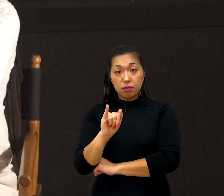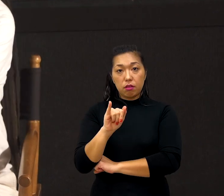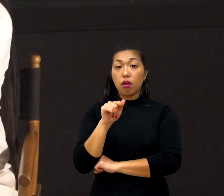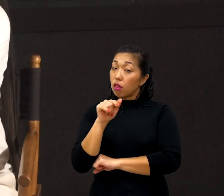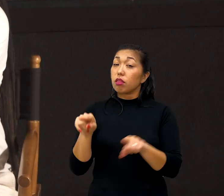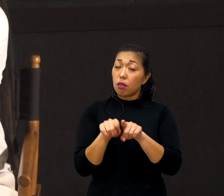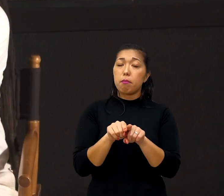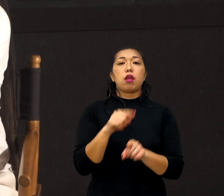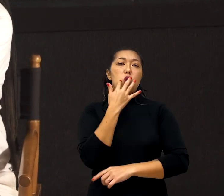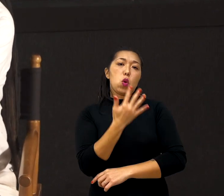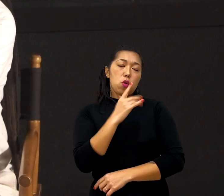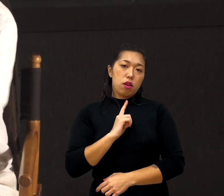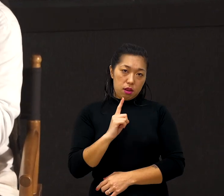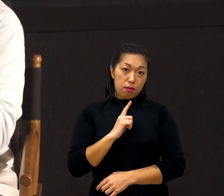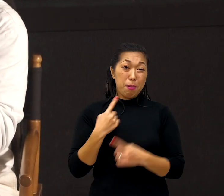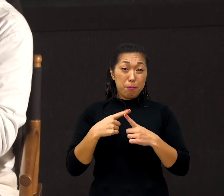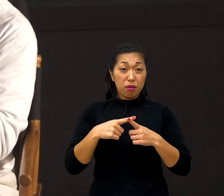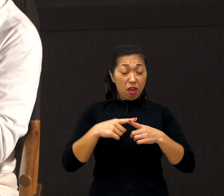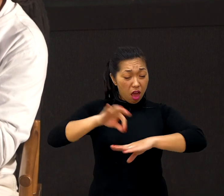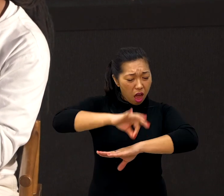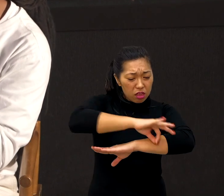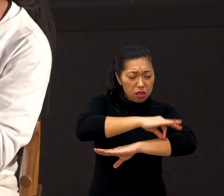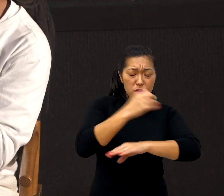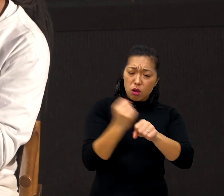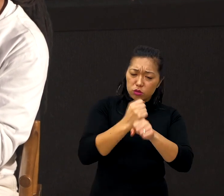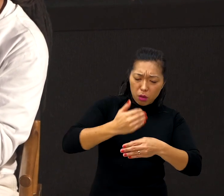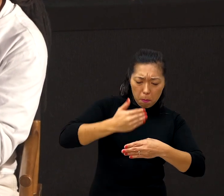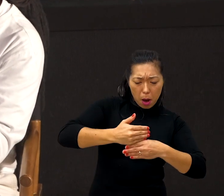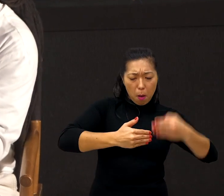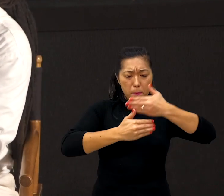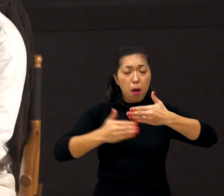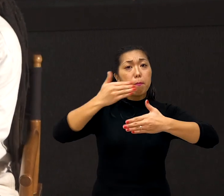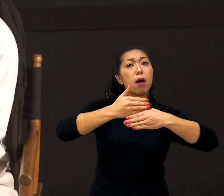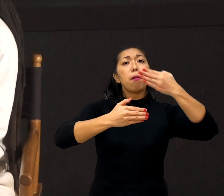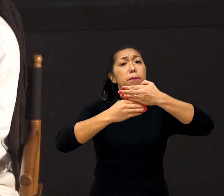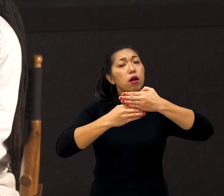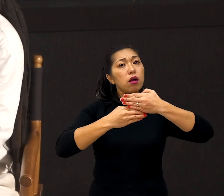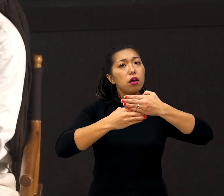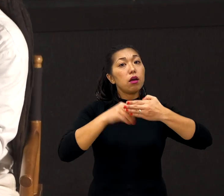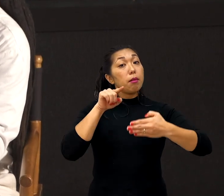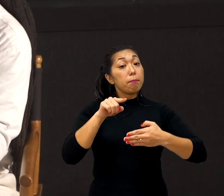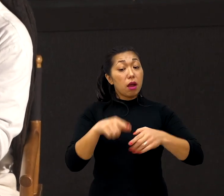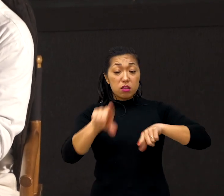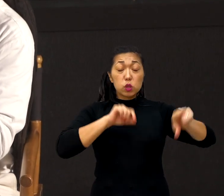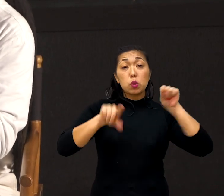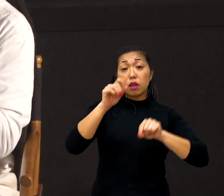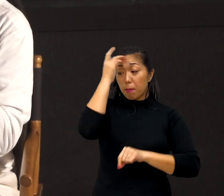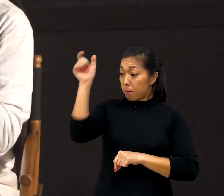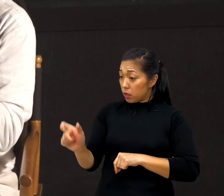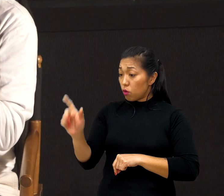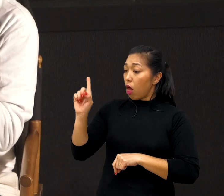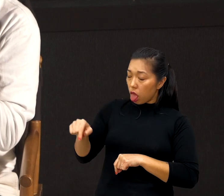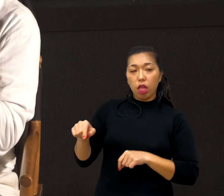São obras e arquiteturas construídas, né, dentro dessa concepção de quem é gente e quem não é. E